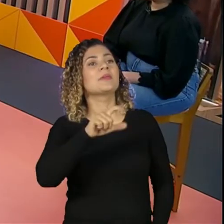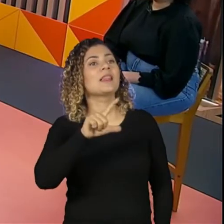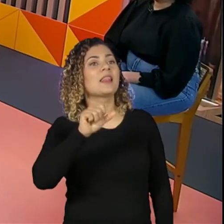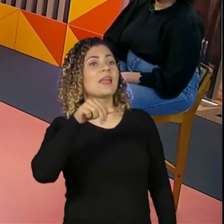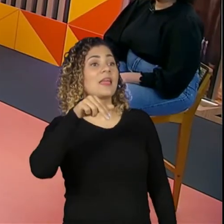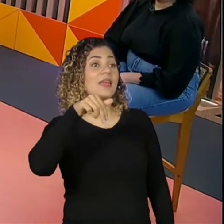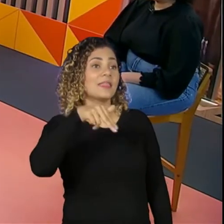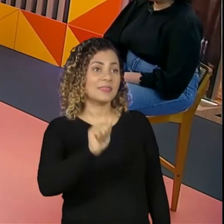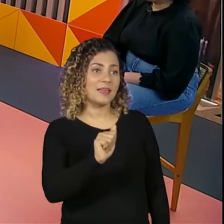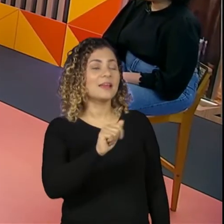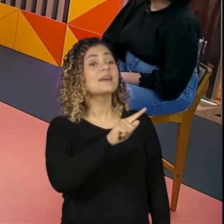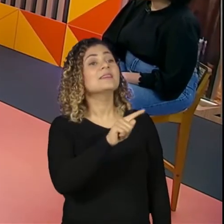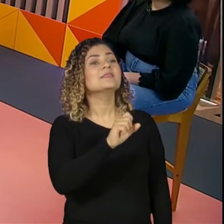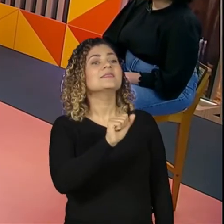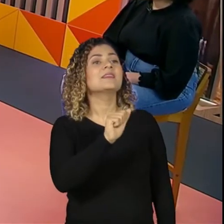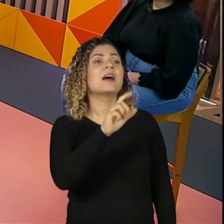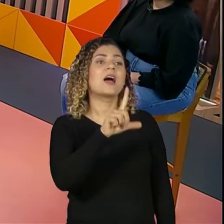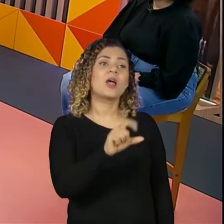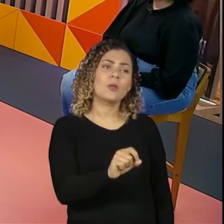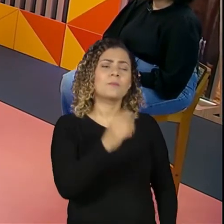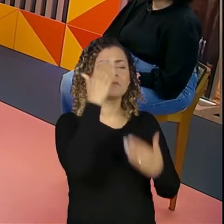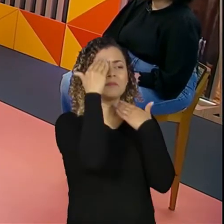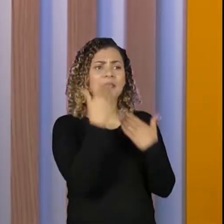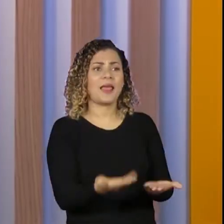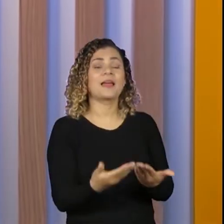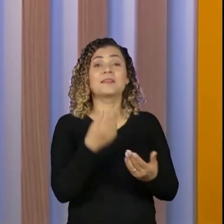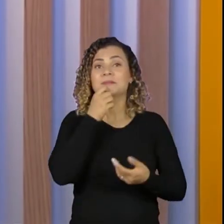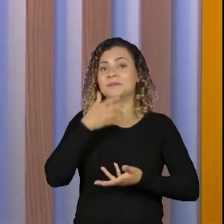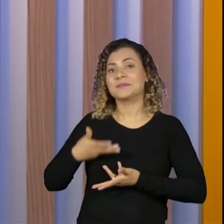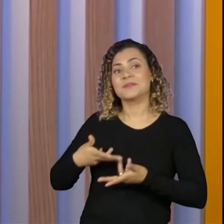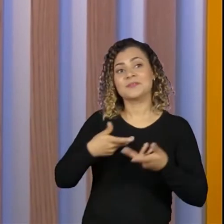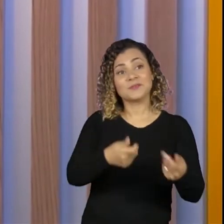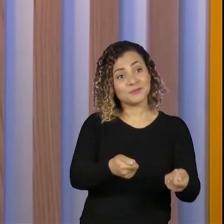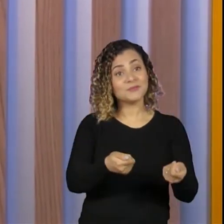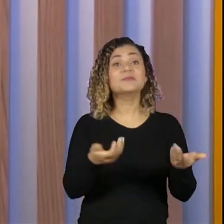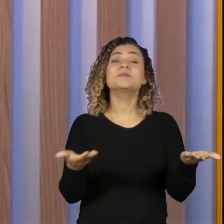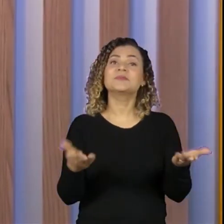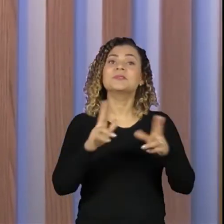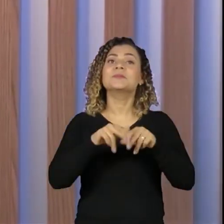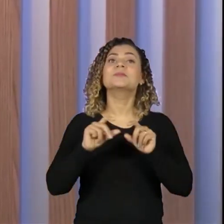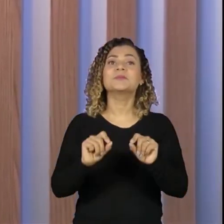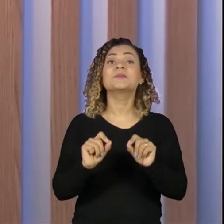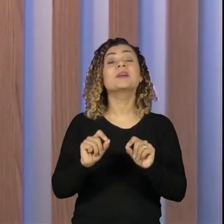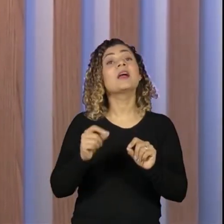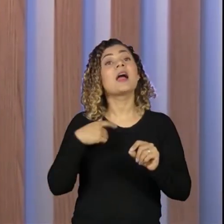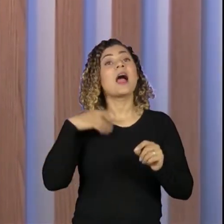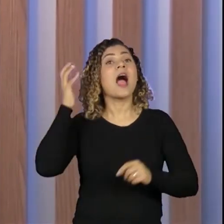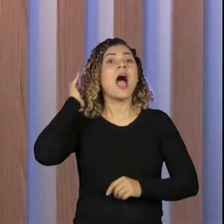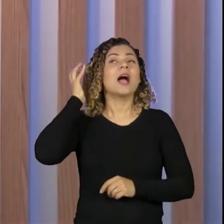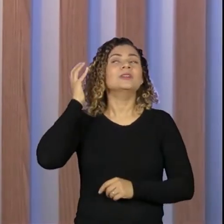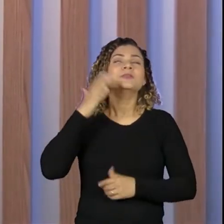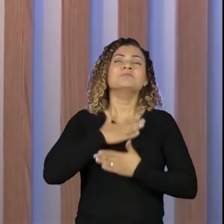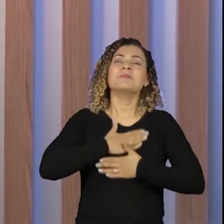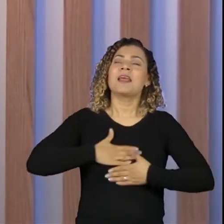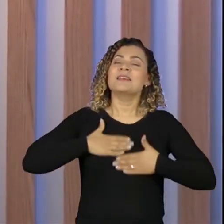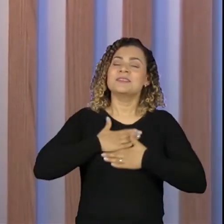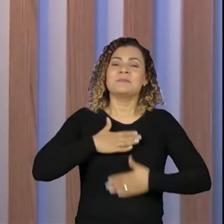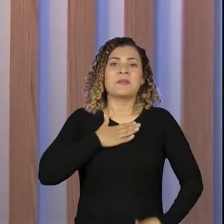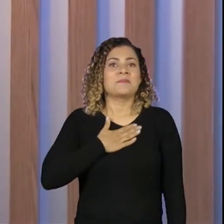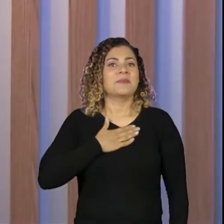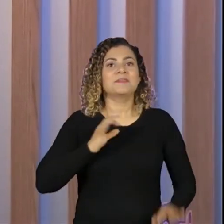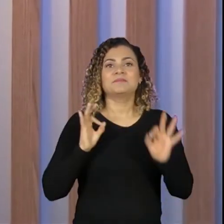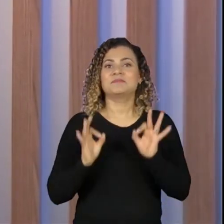Bom, e é com a programação Black da 105 FM que a gente vai encerrando o programa Estação Livre de hoje. Eu quero agradecer a presença